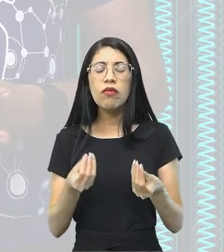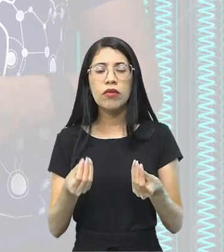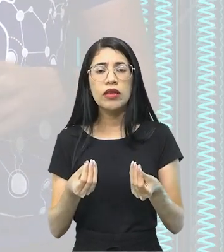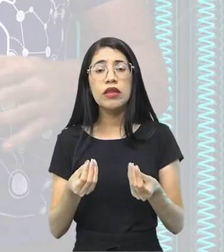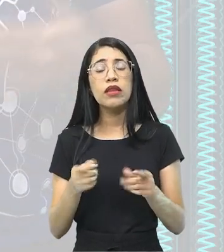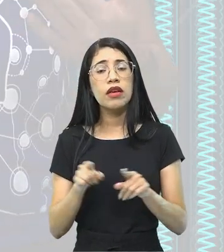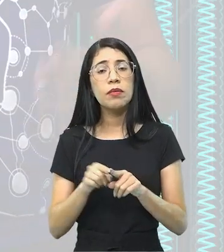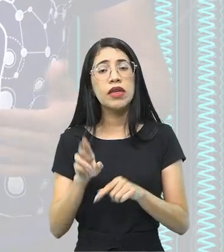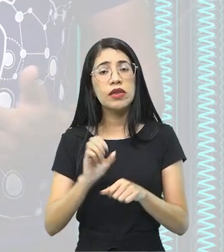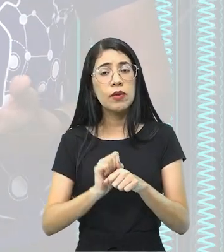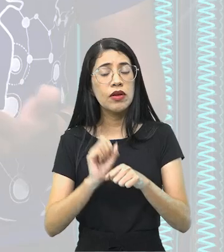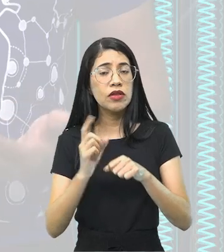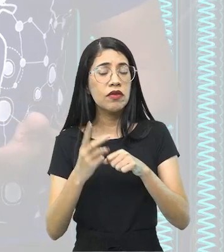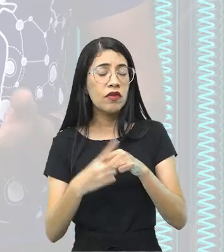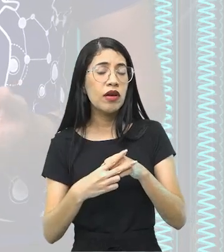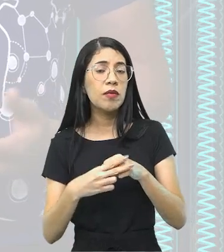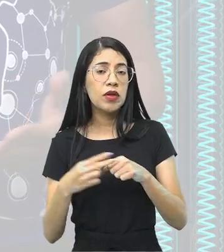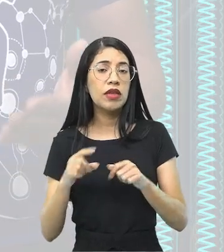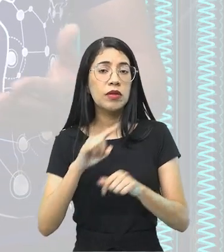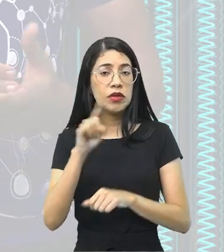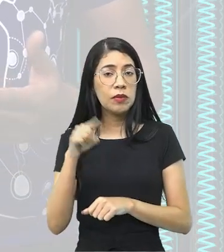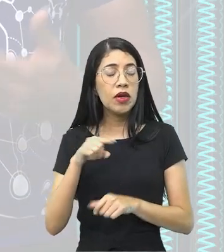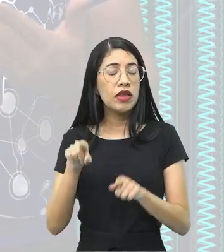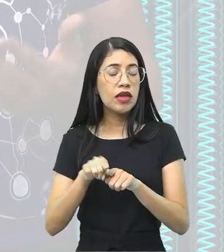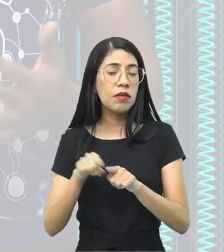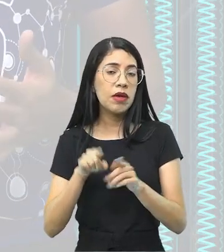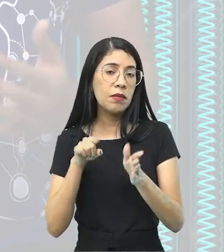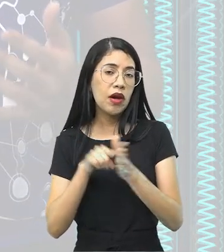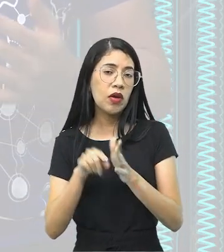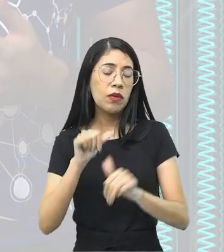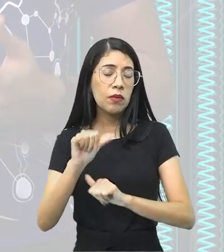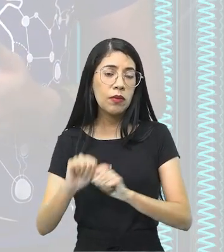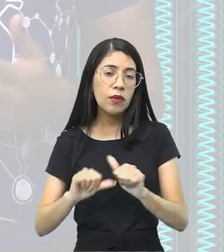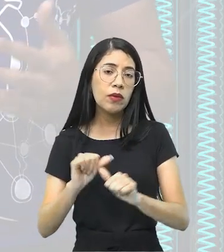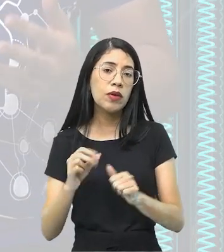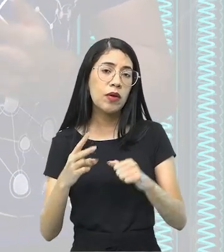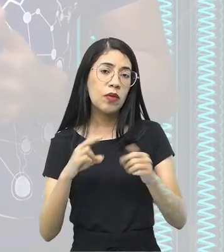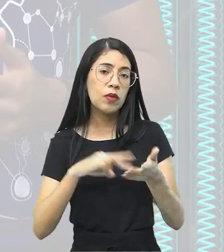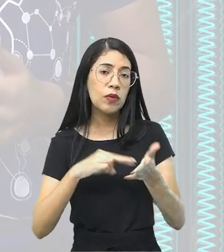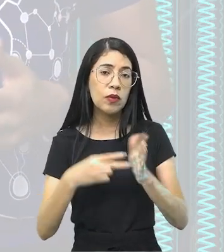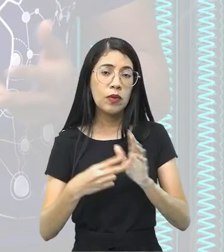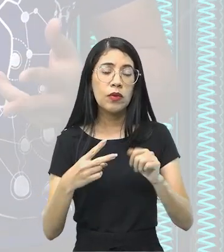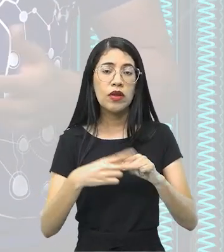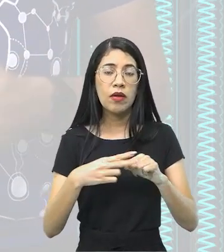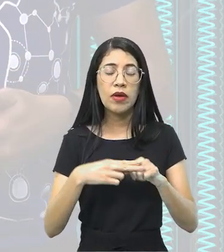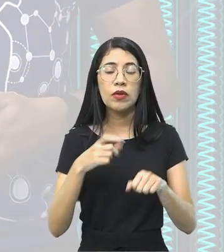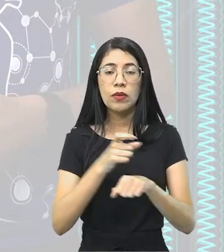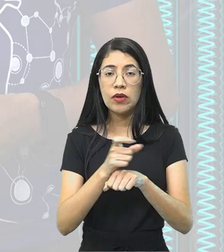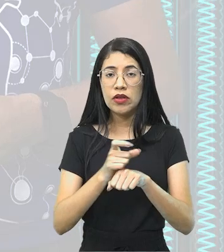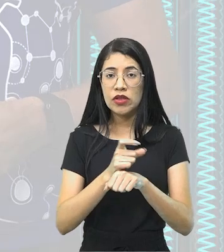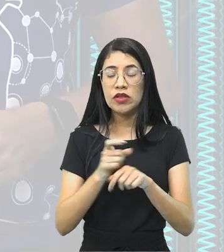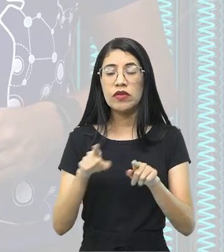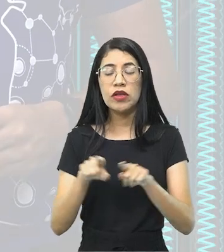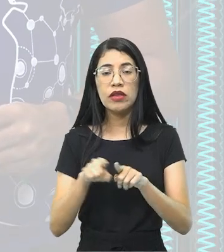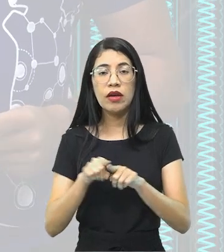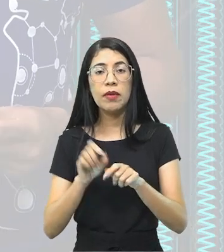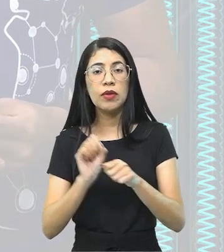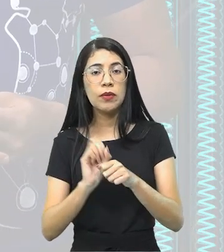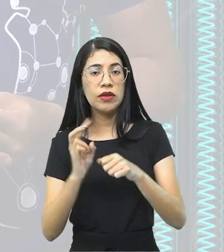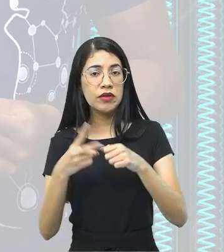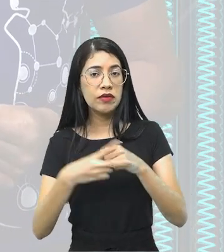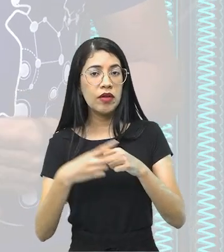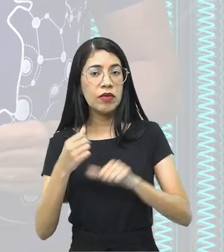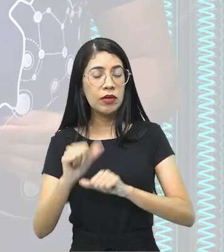advérbios interrogativos que também vão alterar o sentido, né? Modificar o sentido do verbo, do adjetivo e do próprio